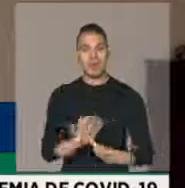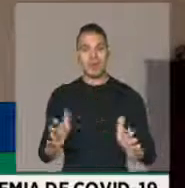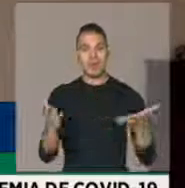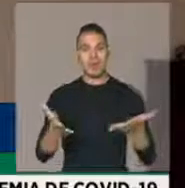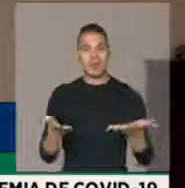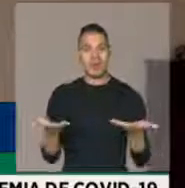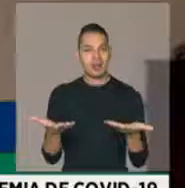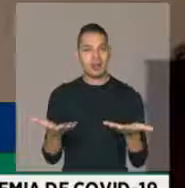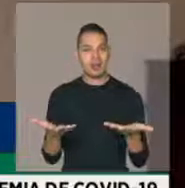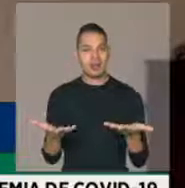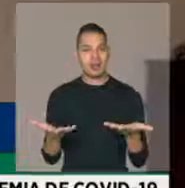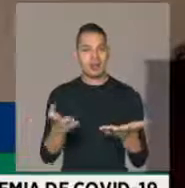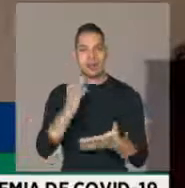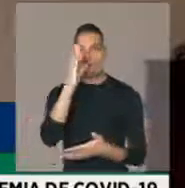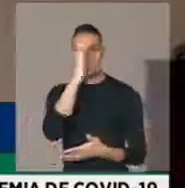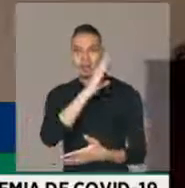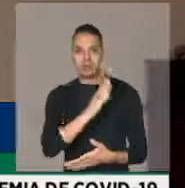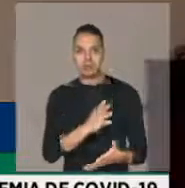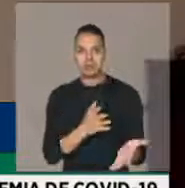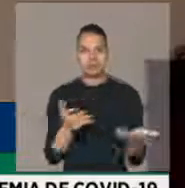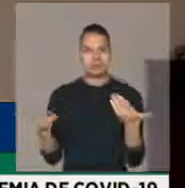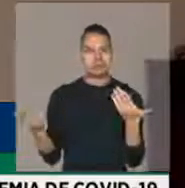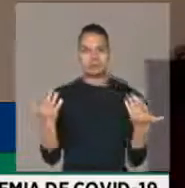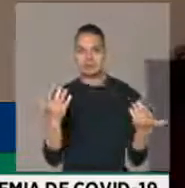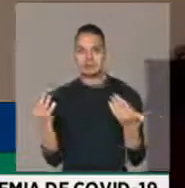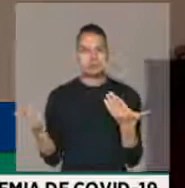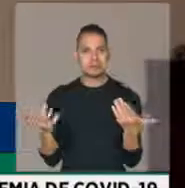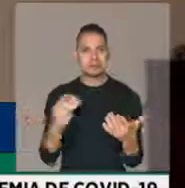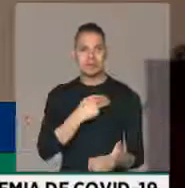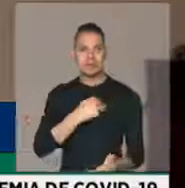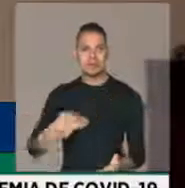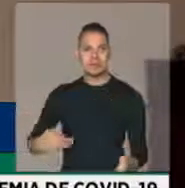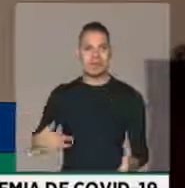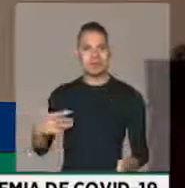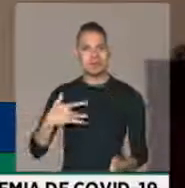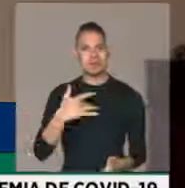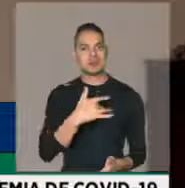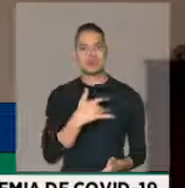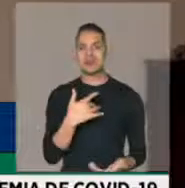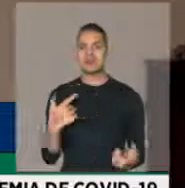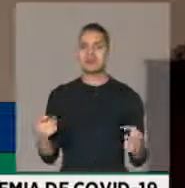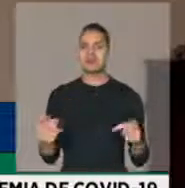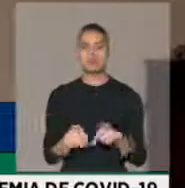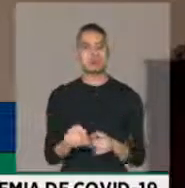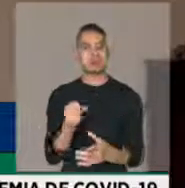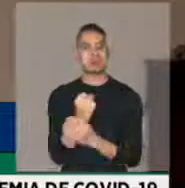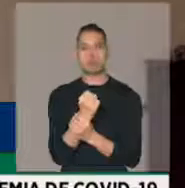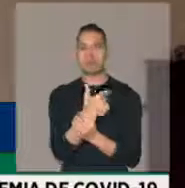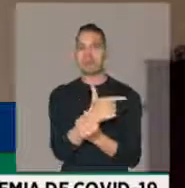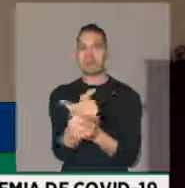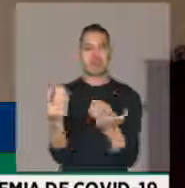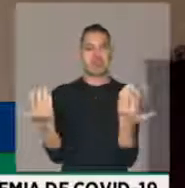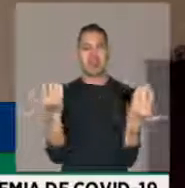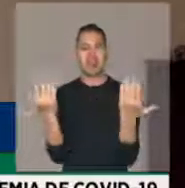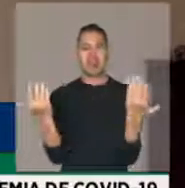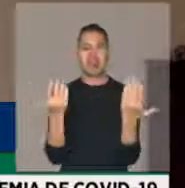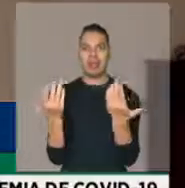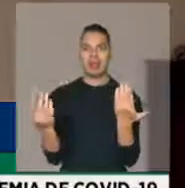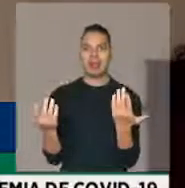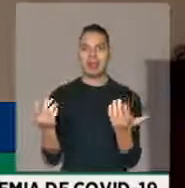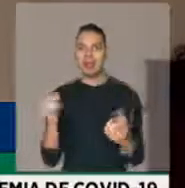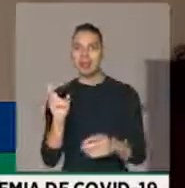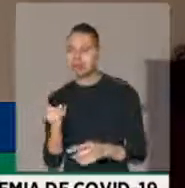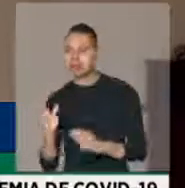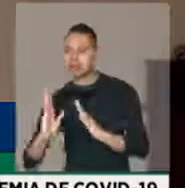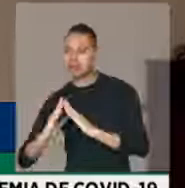Brasil sem rumo, o seu ministro da Saúde sem ser assertivo, sem ser claro de que as pessoas devem manter o isolamento,